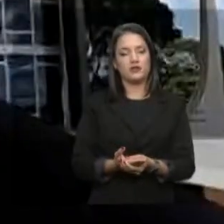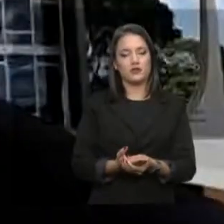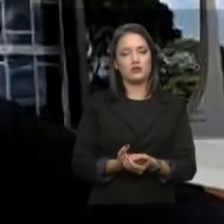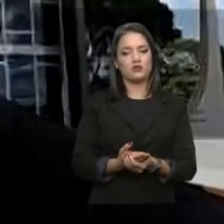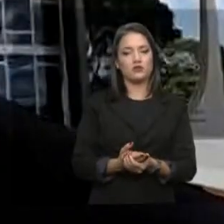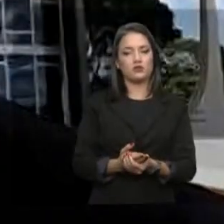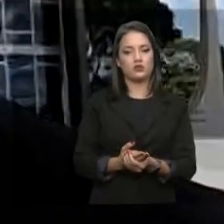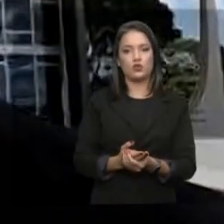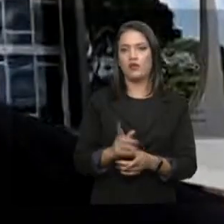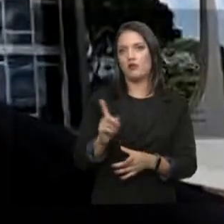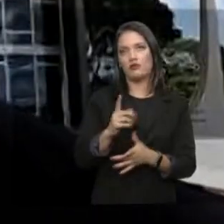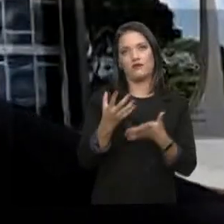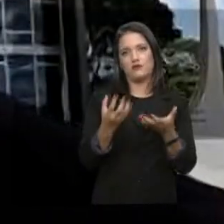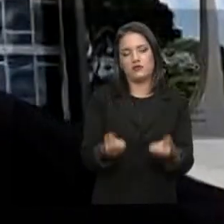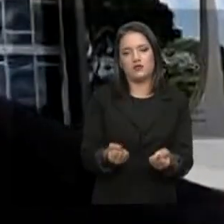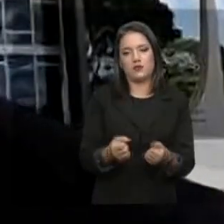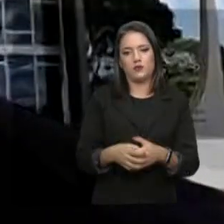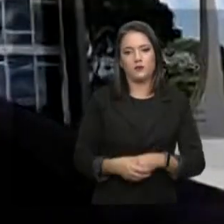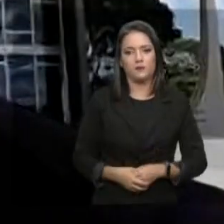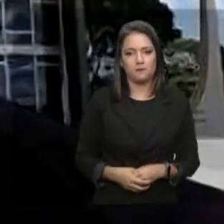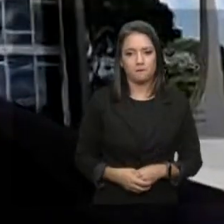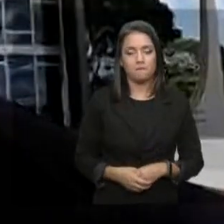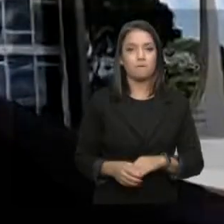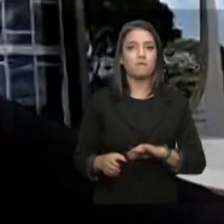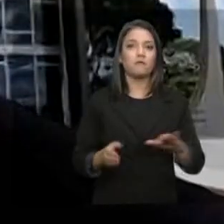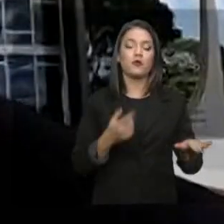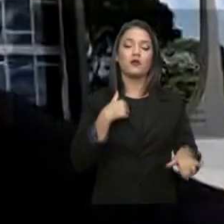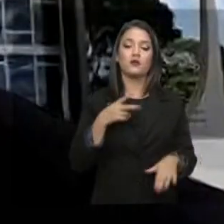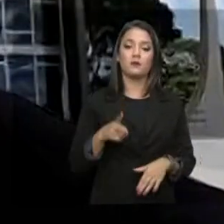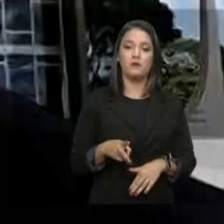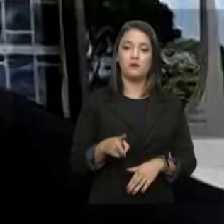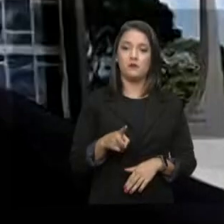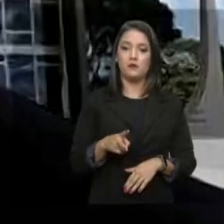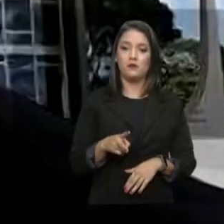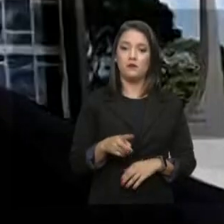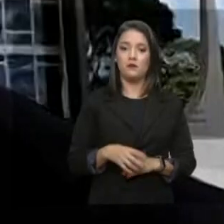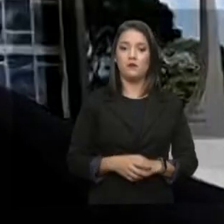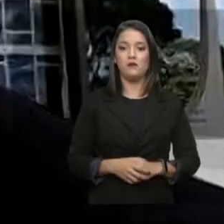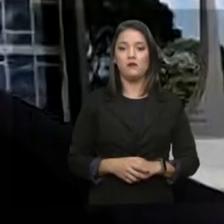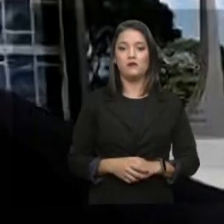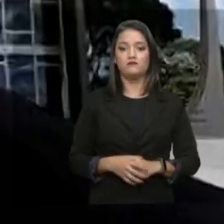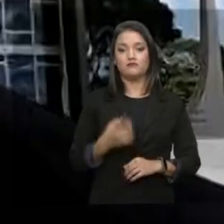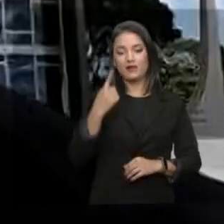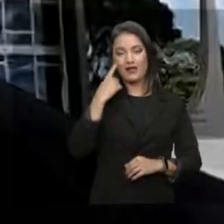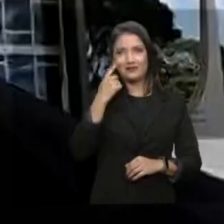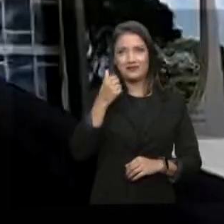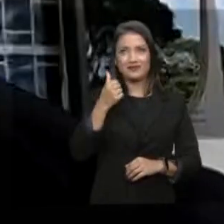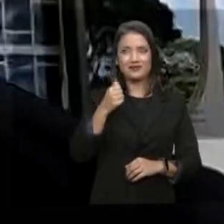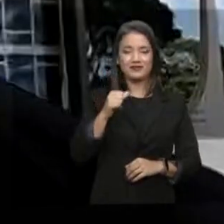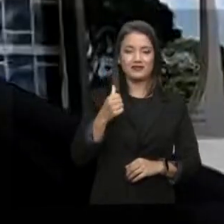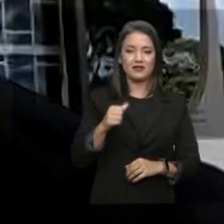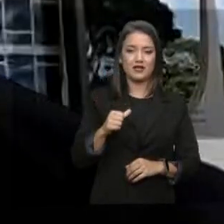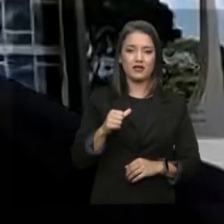ser admitida. Prossigo em relação à análise